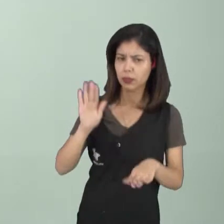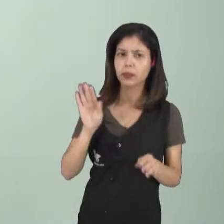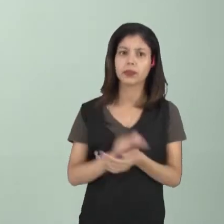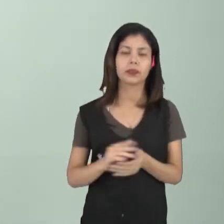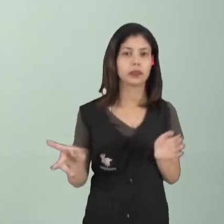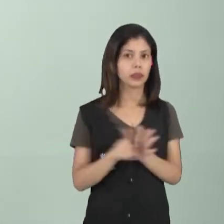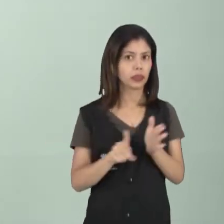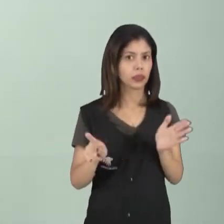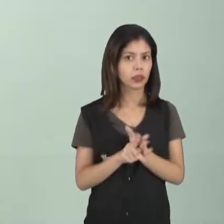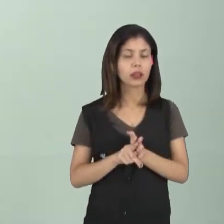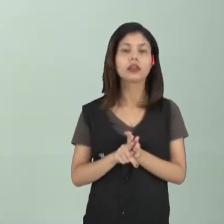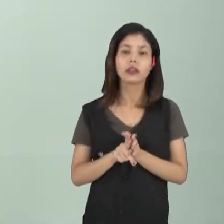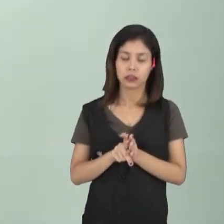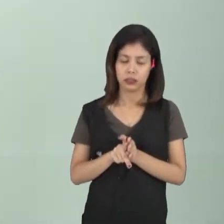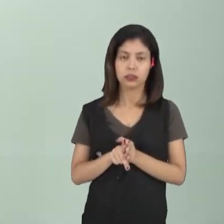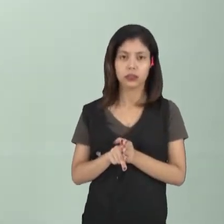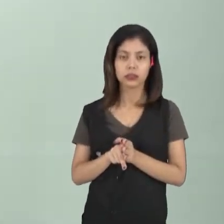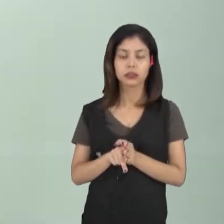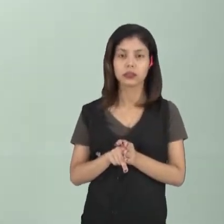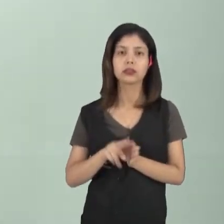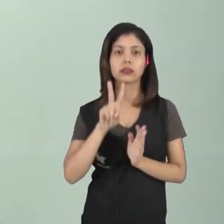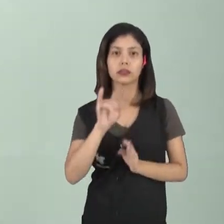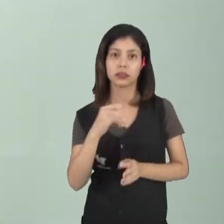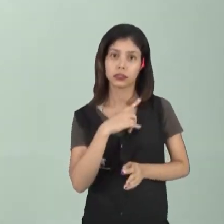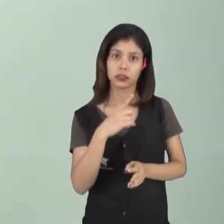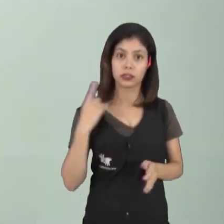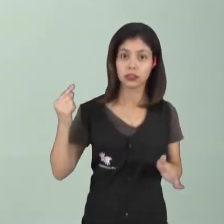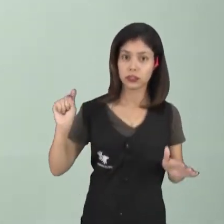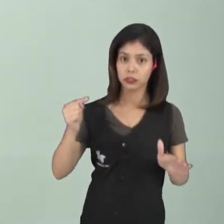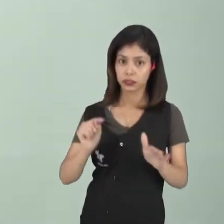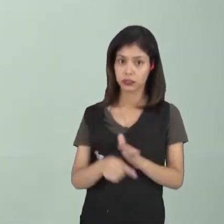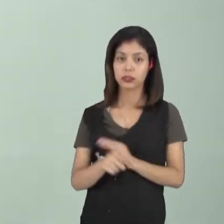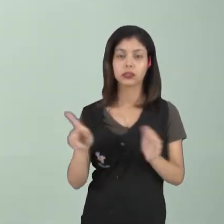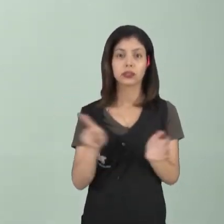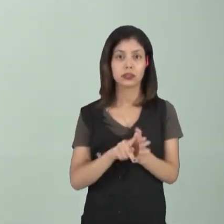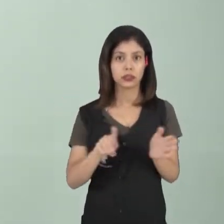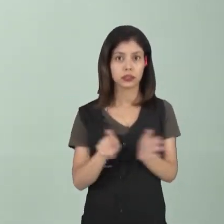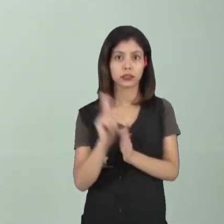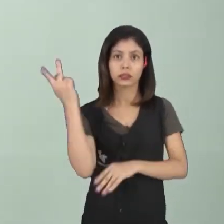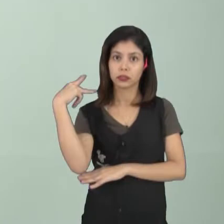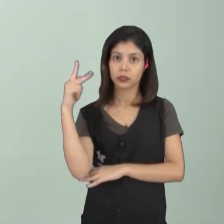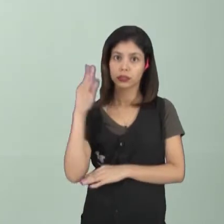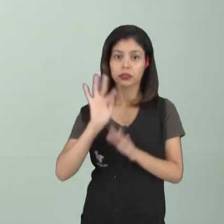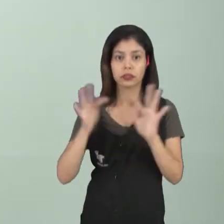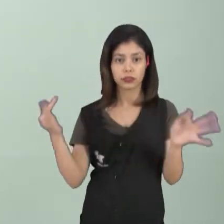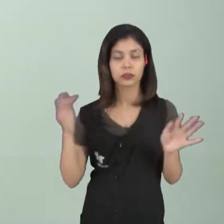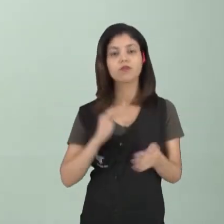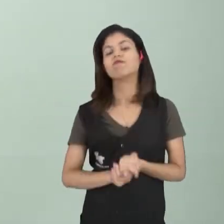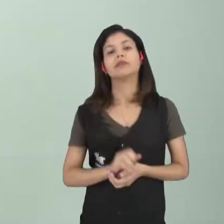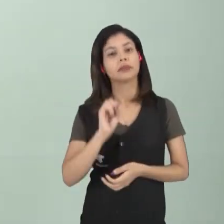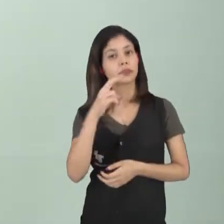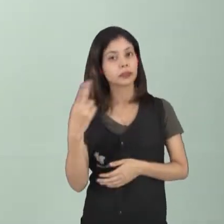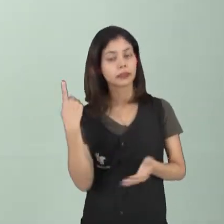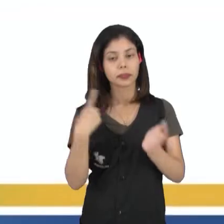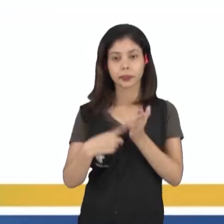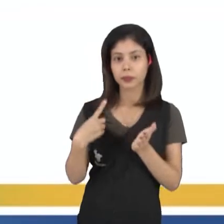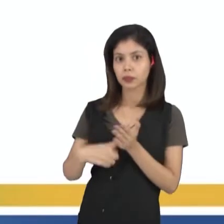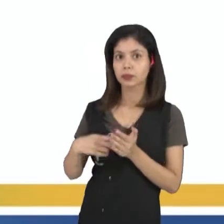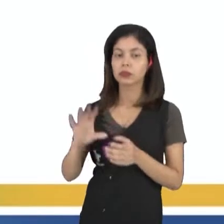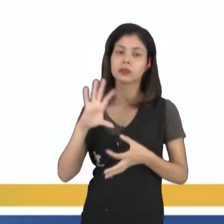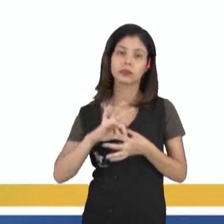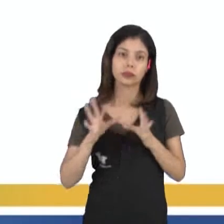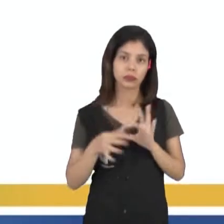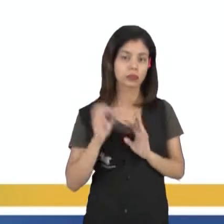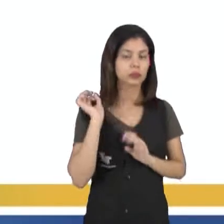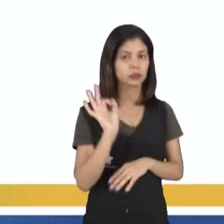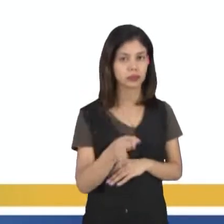das circunstâncias que elas vão exercer dentro daquele período, dentro daquela frase, ou seja, de acordo com o